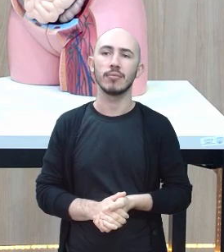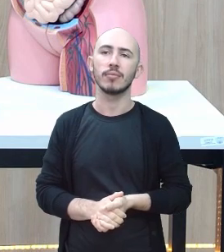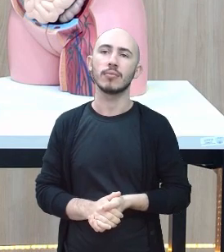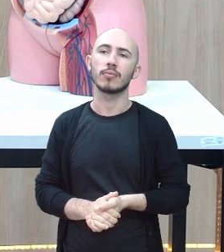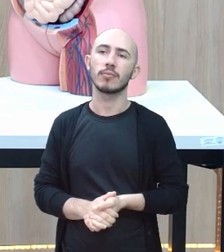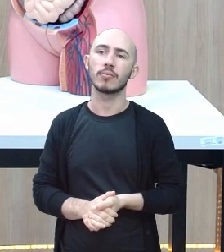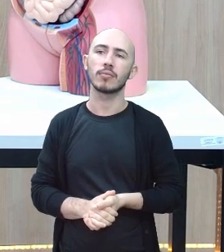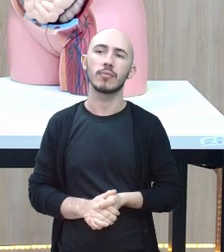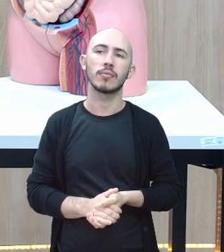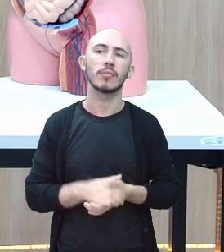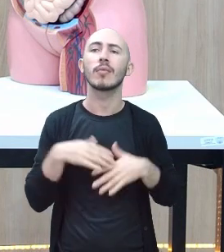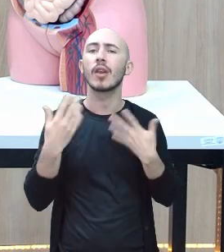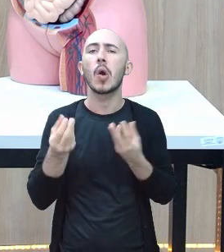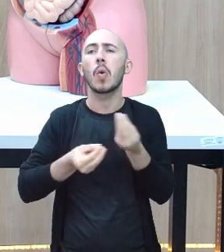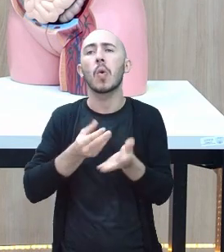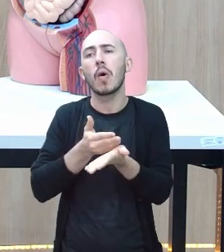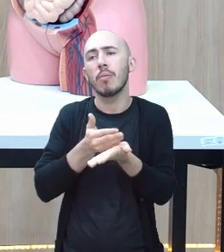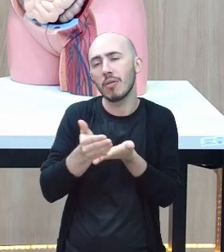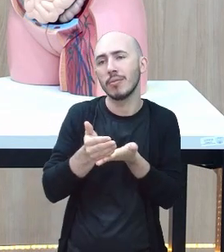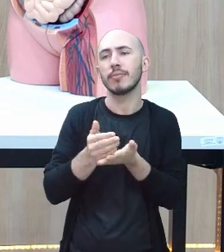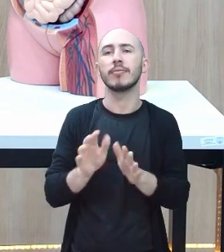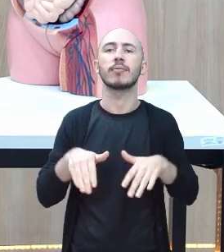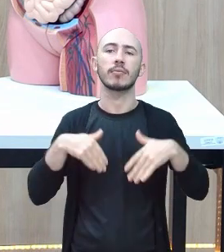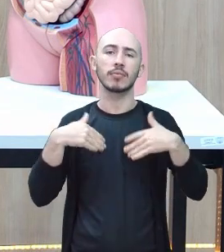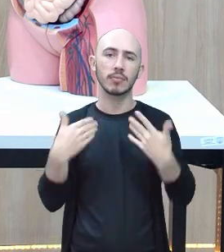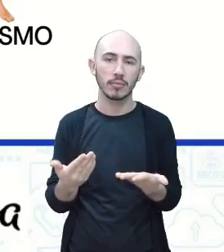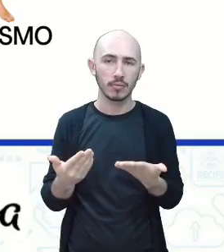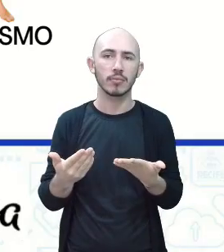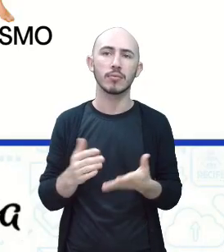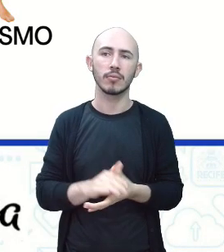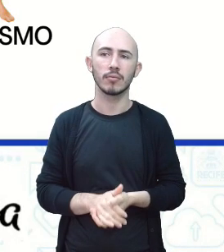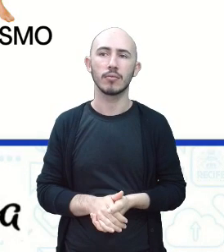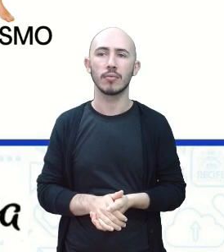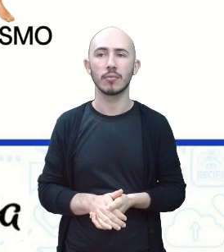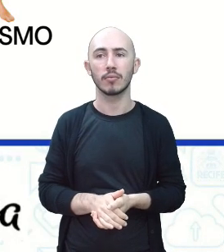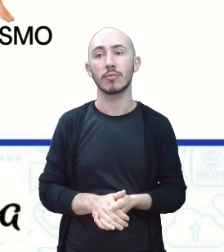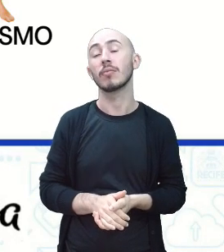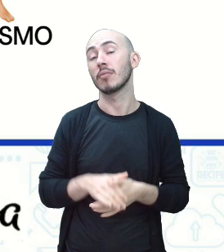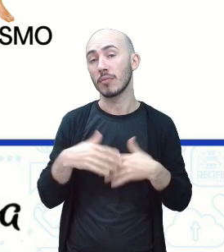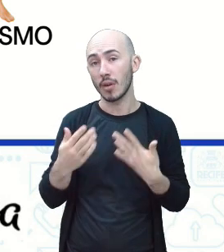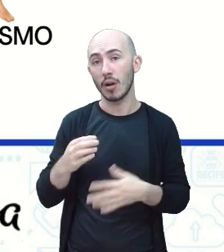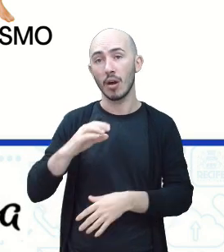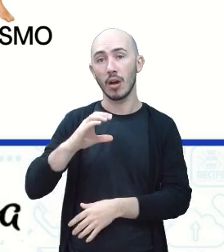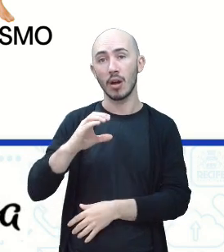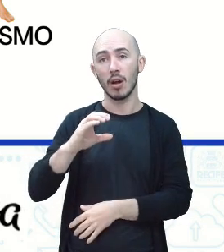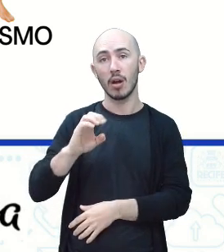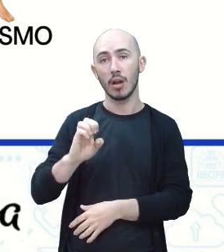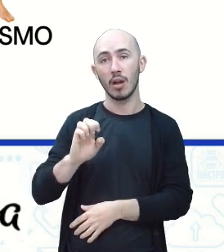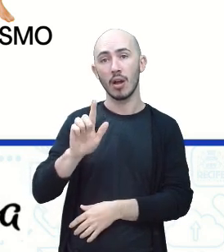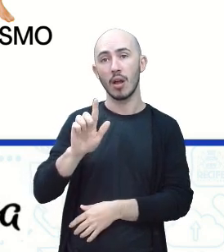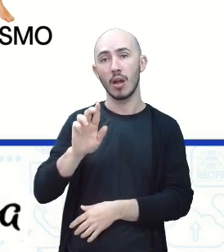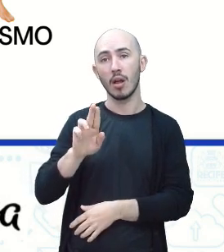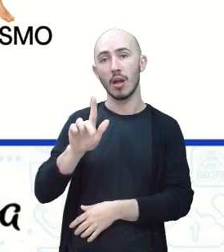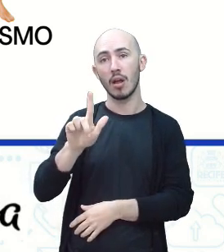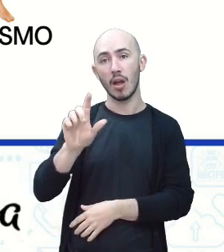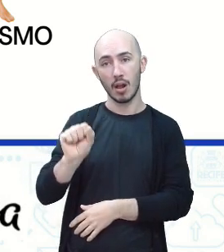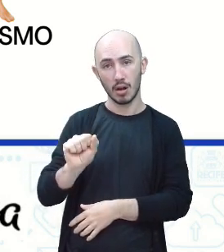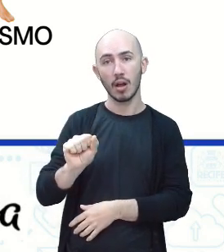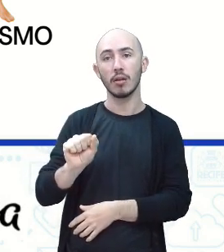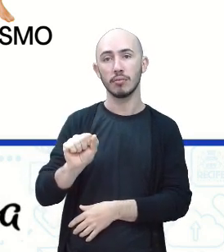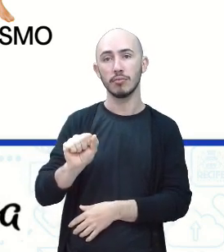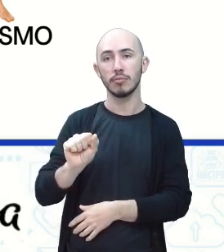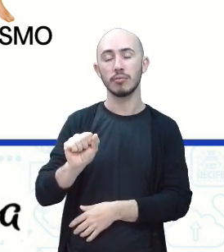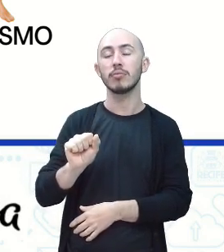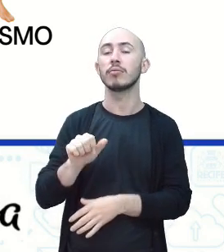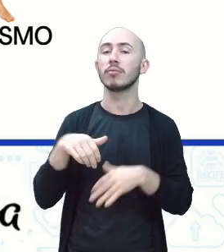organizado? Como é que começa? Então, nós começamos aí com a célula. A célula, através de uma célula,